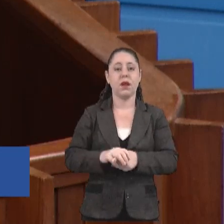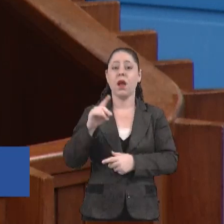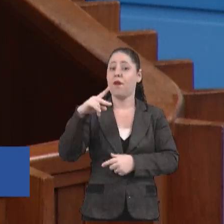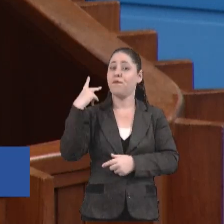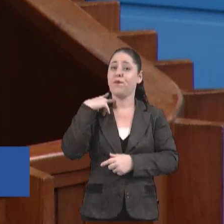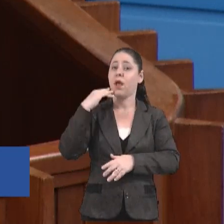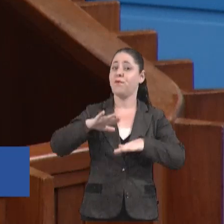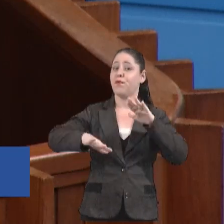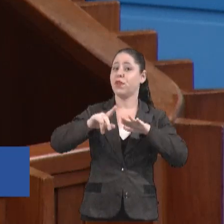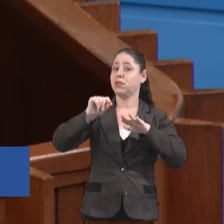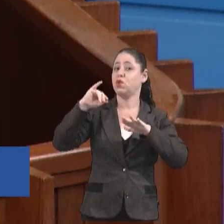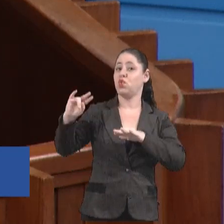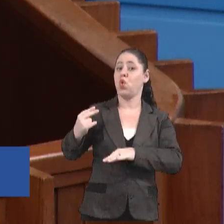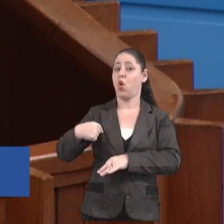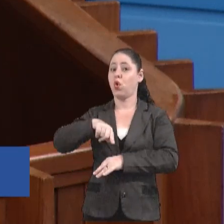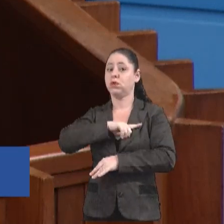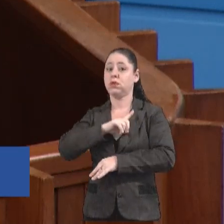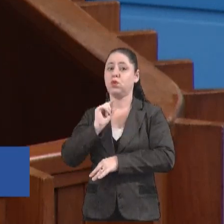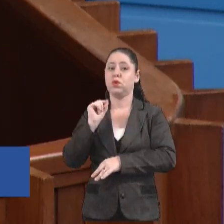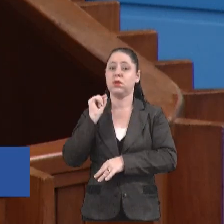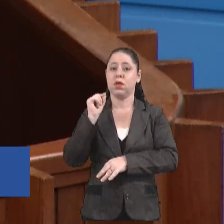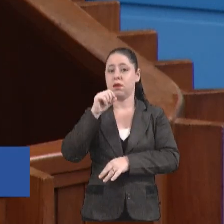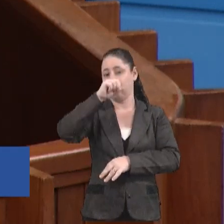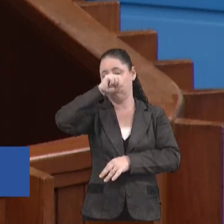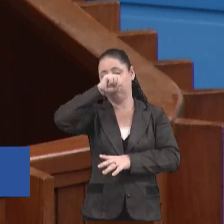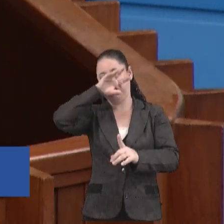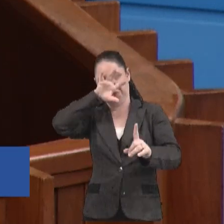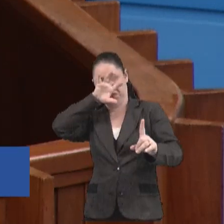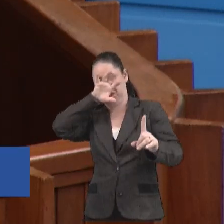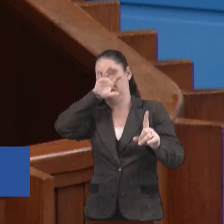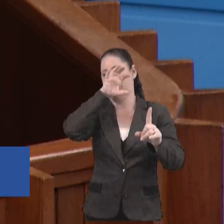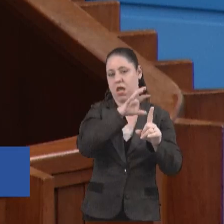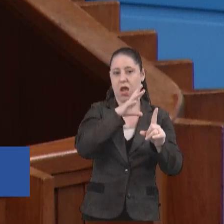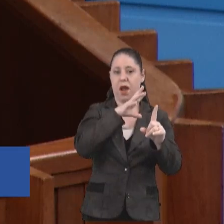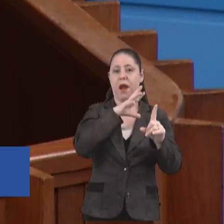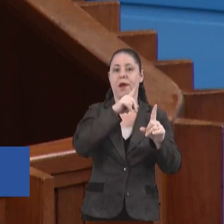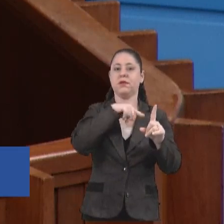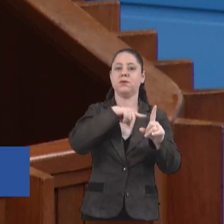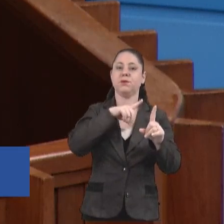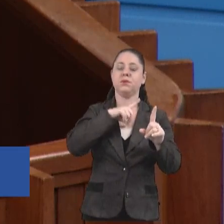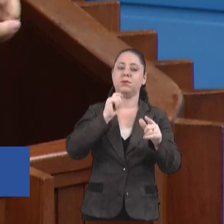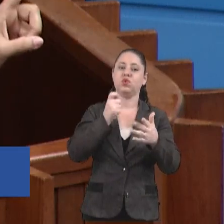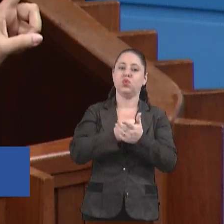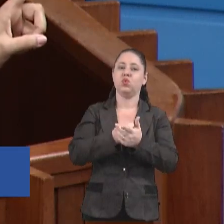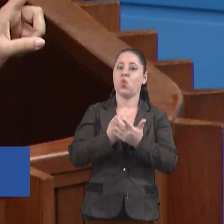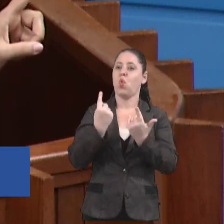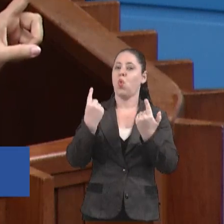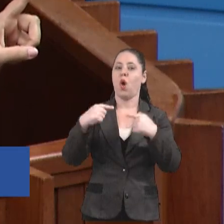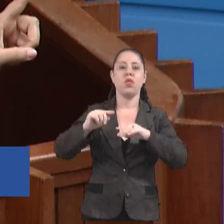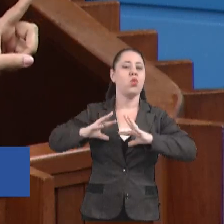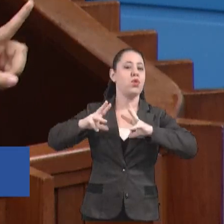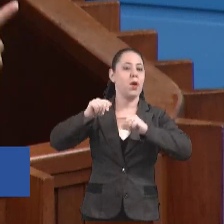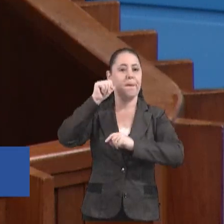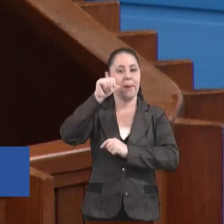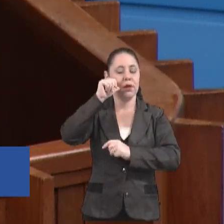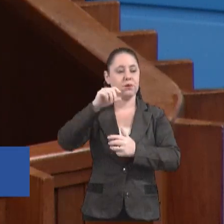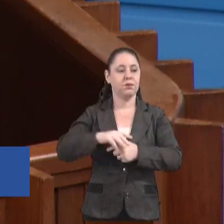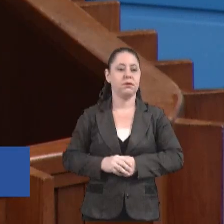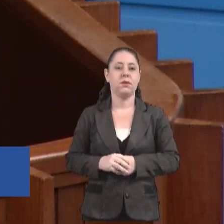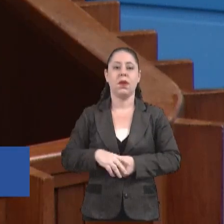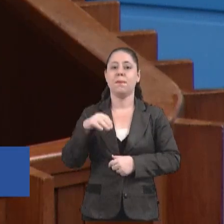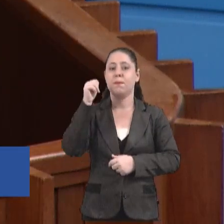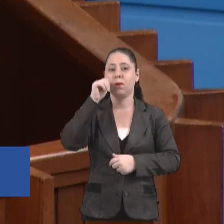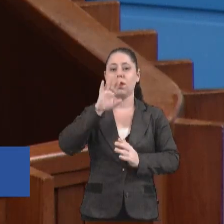vítima. E, na medida em que a gente violenta uma mulher trans, nós estamos garantindo a violência contra todas as mulheres.